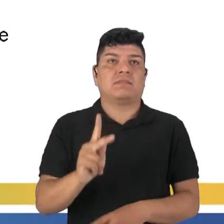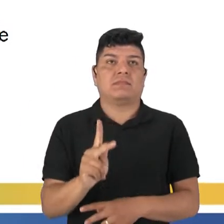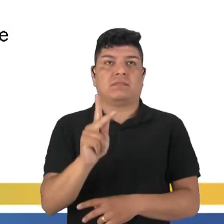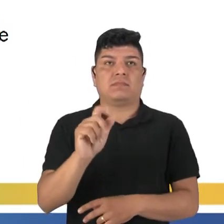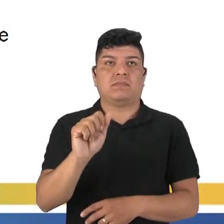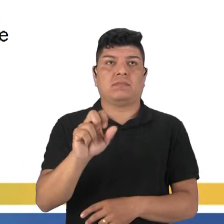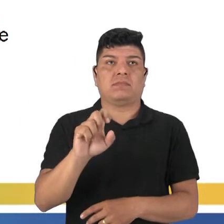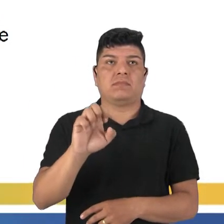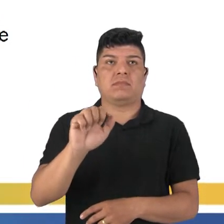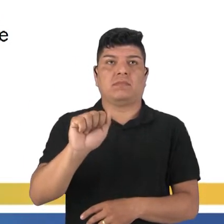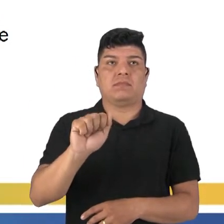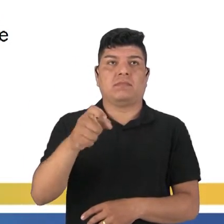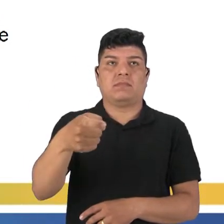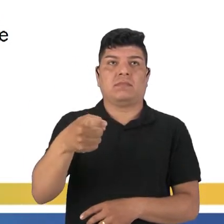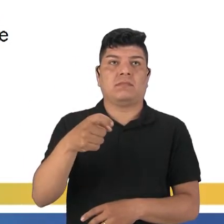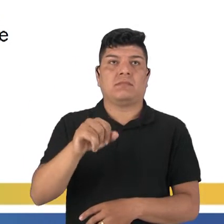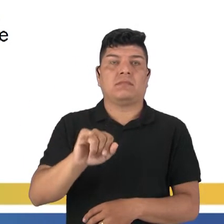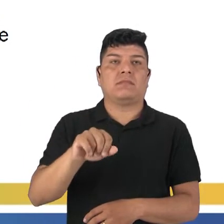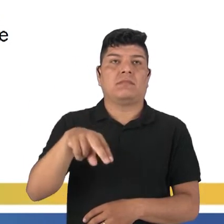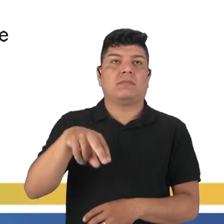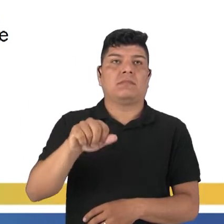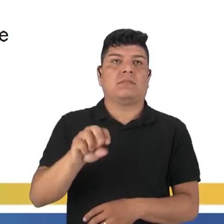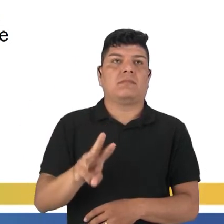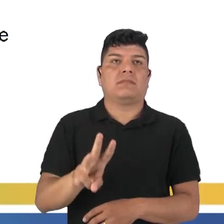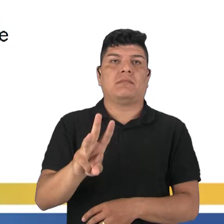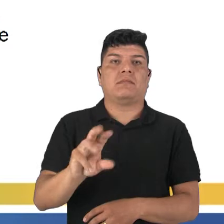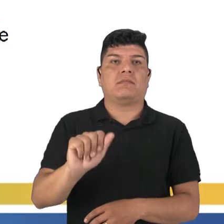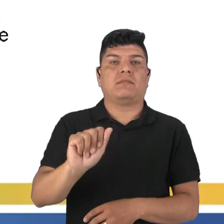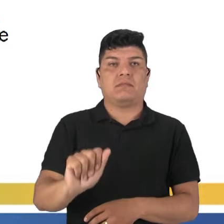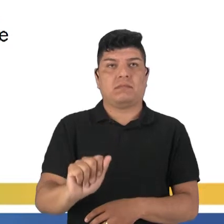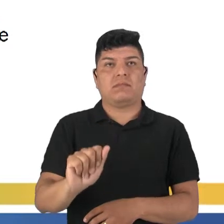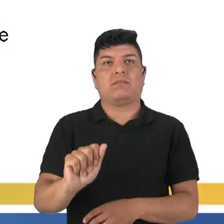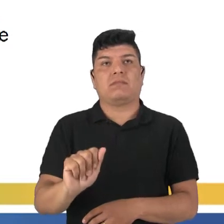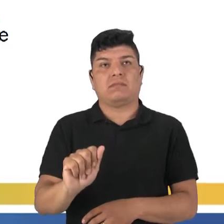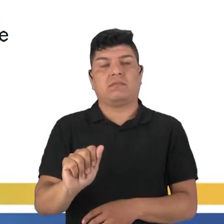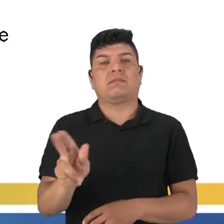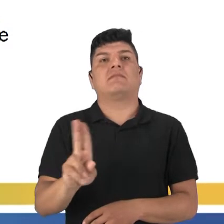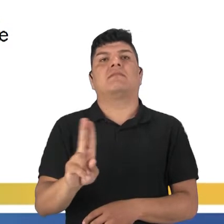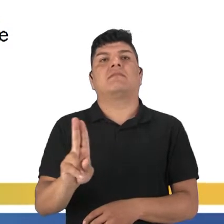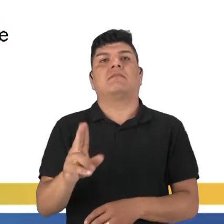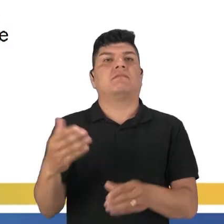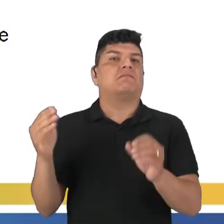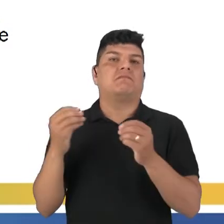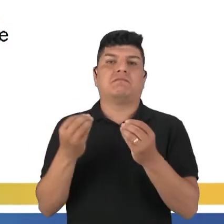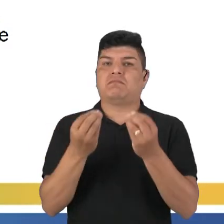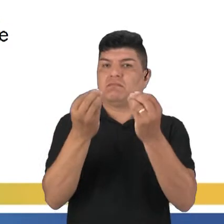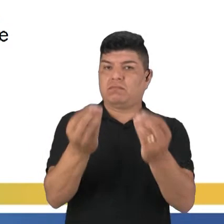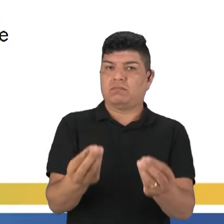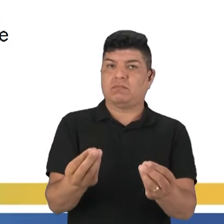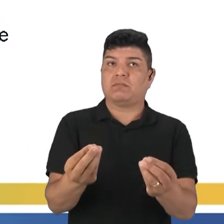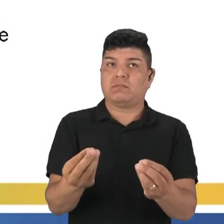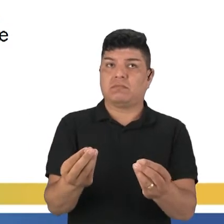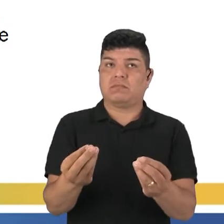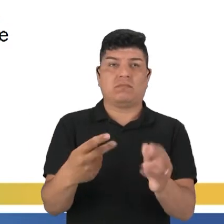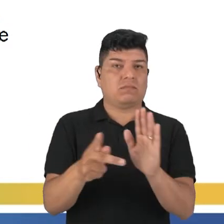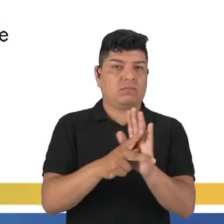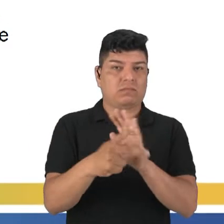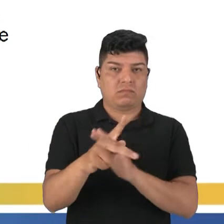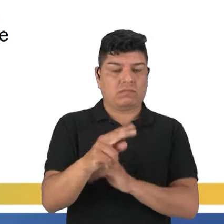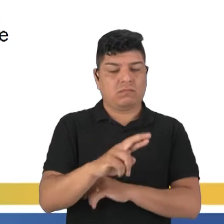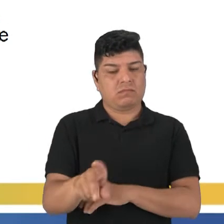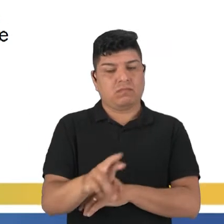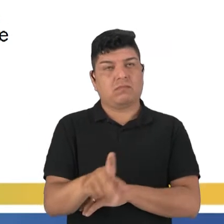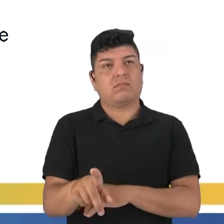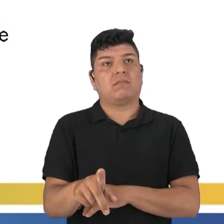Kaxinawás, né? Eles trocam de nome, porque, segundo eles, esse nome Kaxinawá é o nome que deram para ele, não autodefine, né?